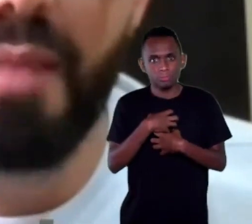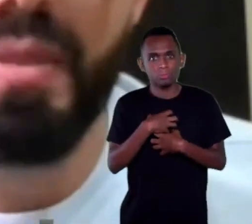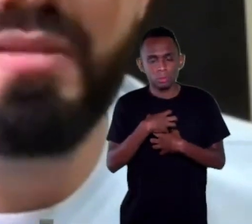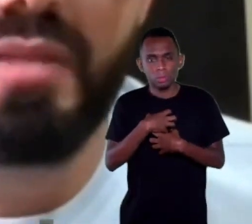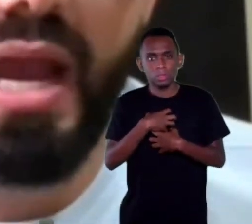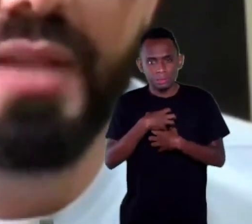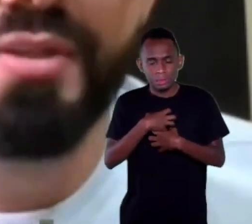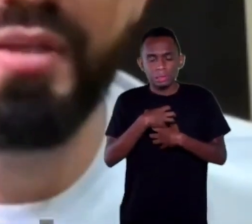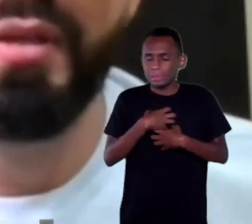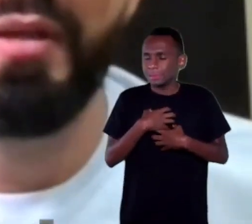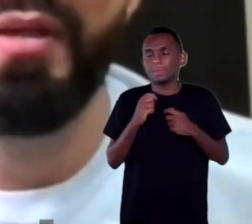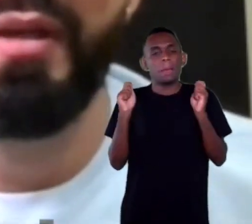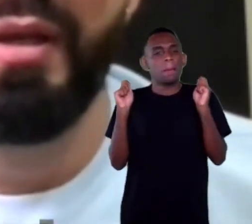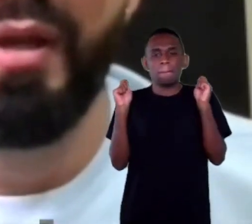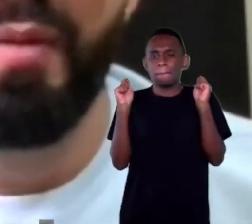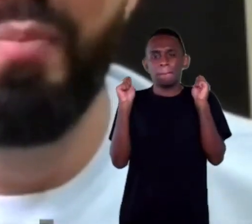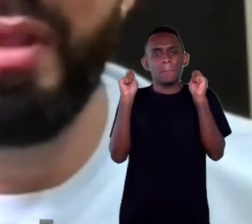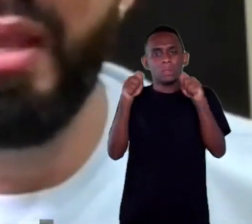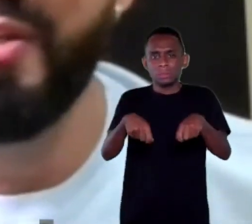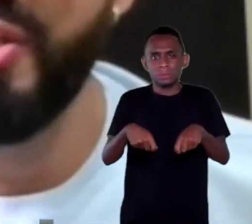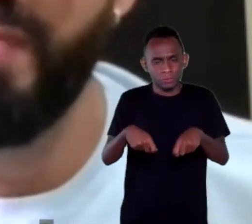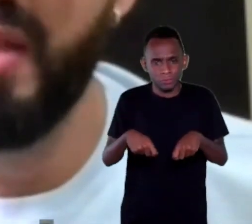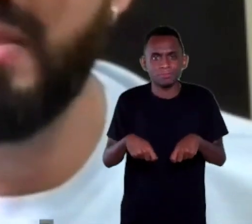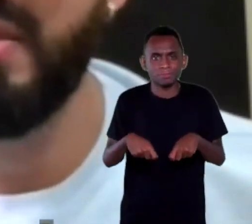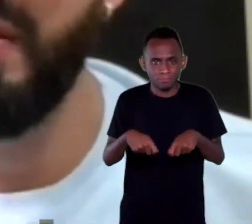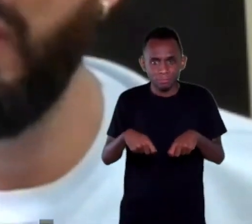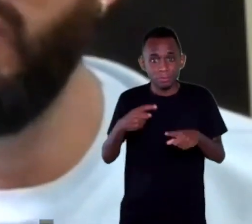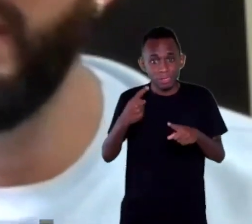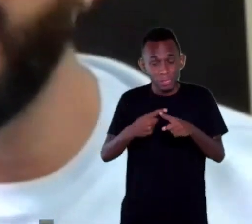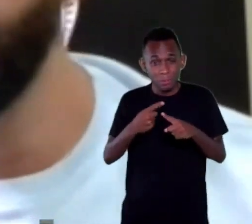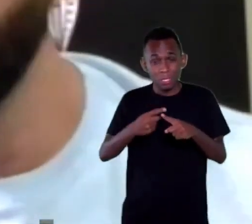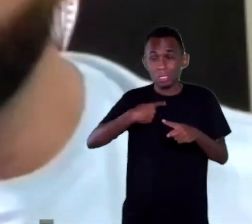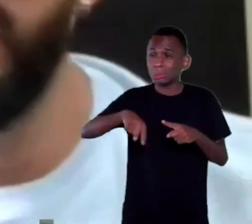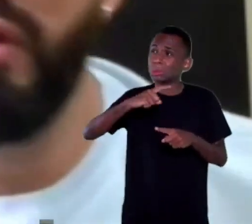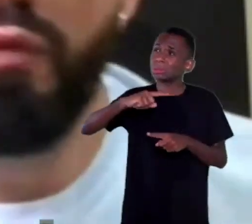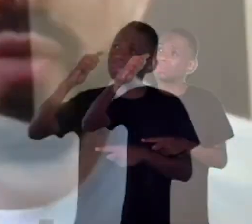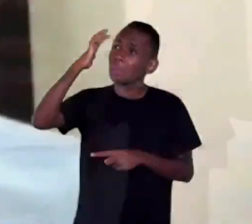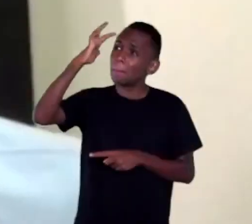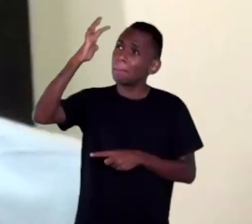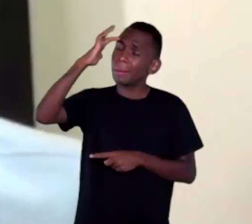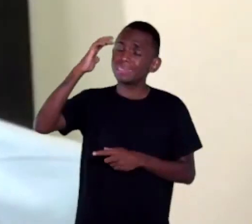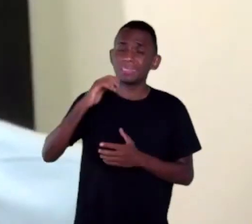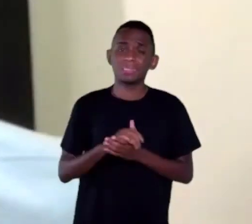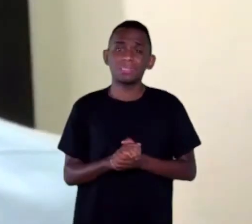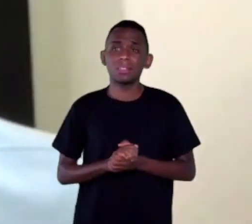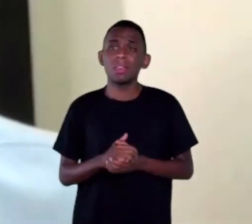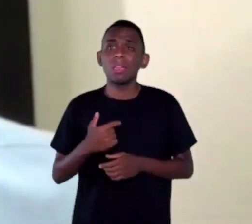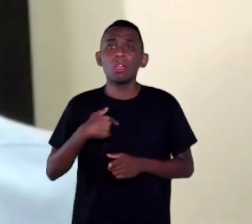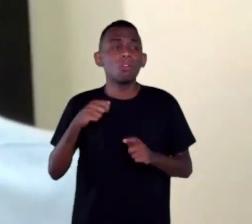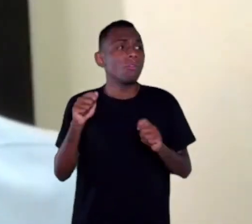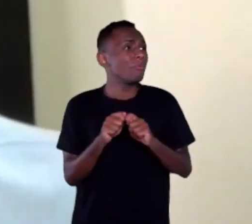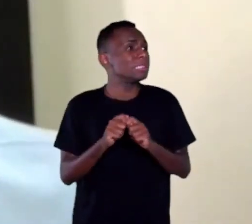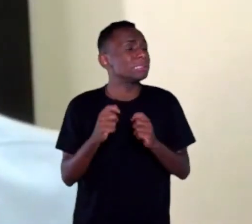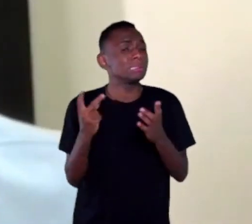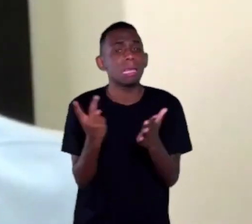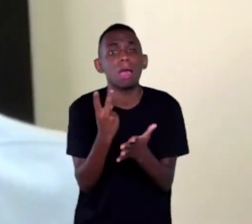de incapacidade, porque a gente pensa assim, o que eu fiz de errado que eu não consegui